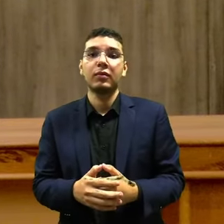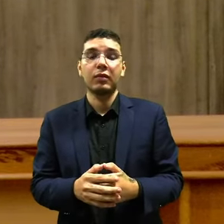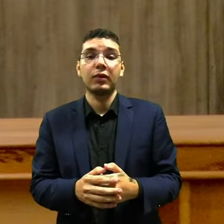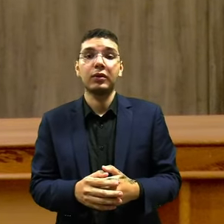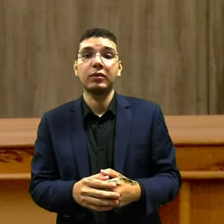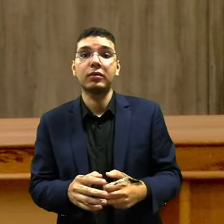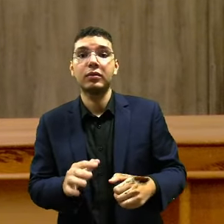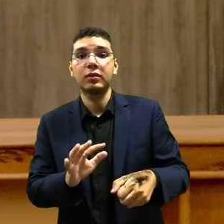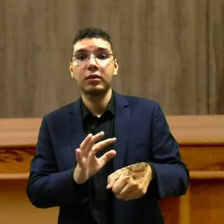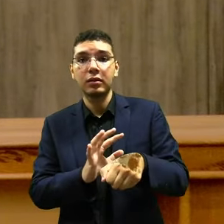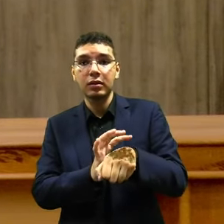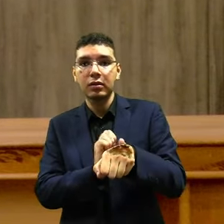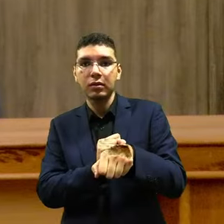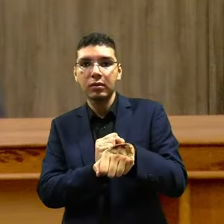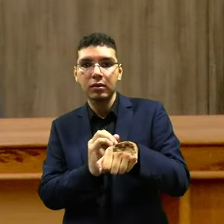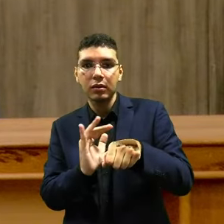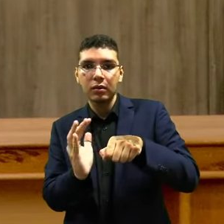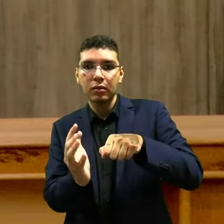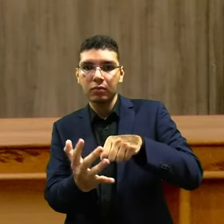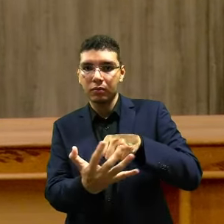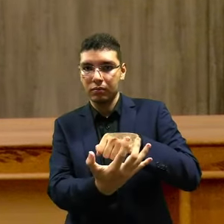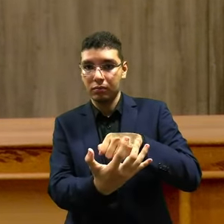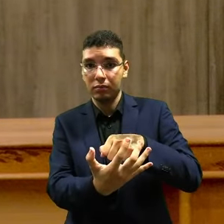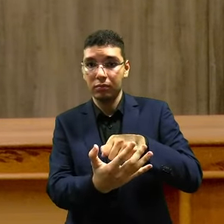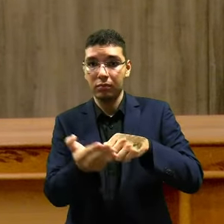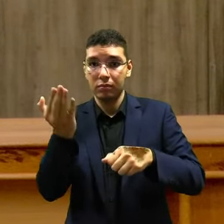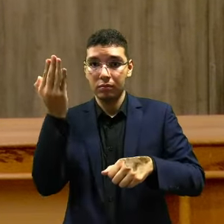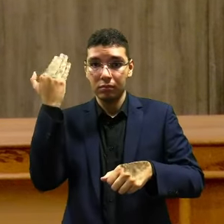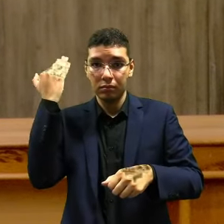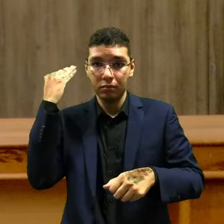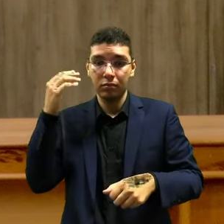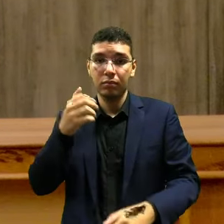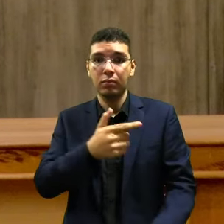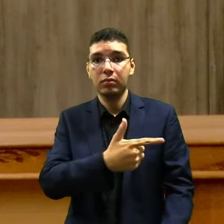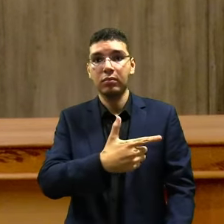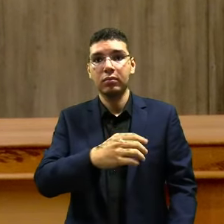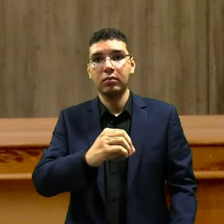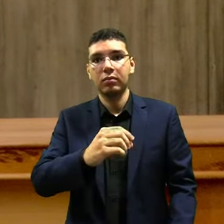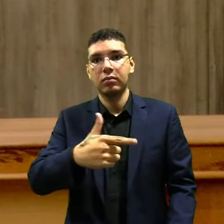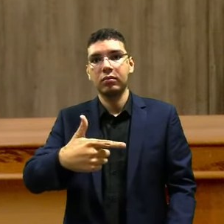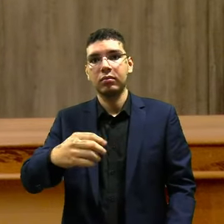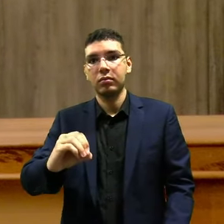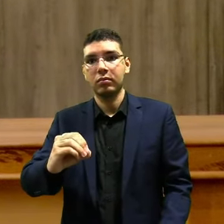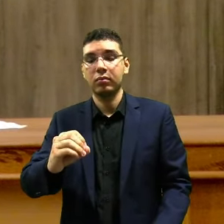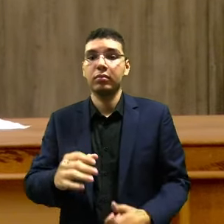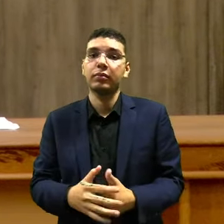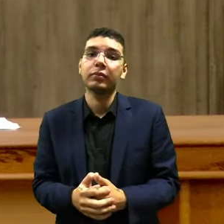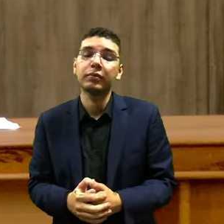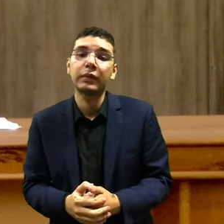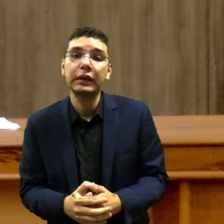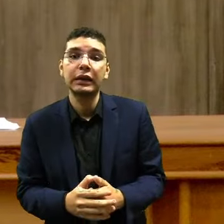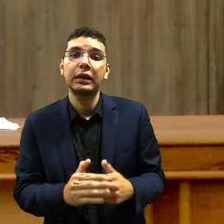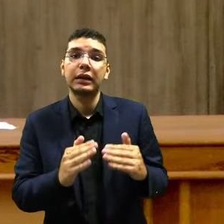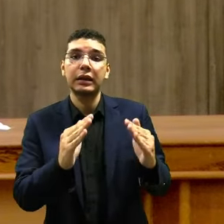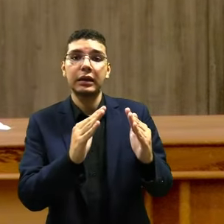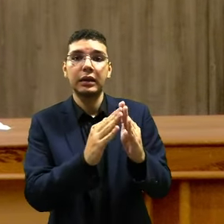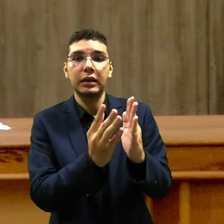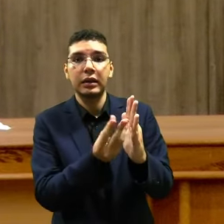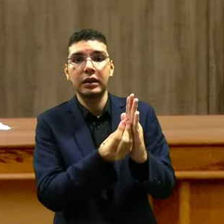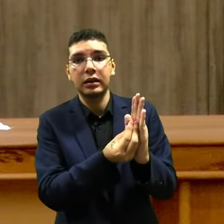nem fecharam nada que eu ainda fechei mas teve deles aí que nem vou